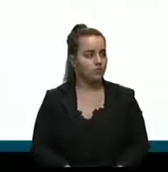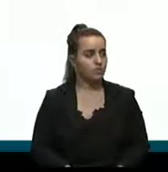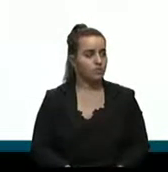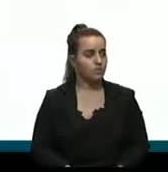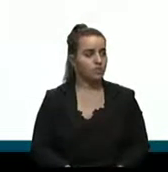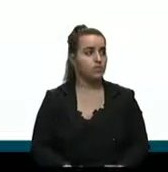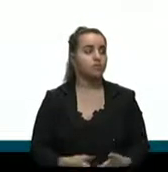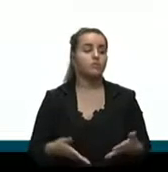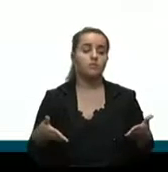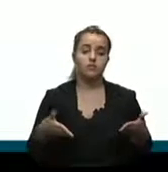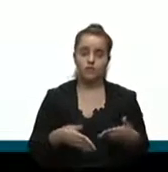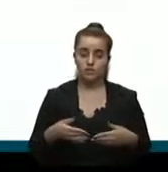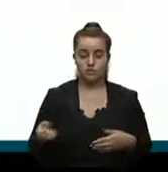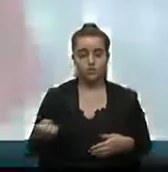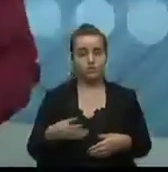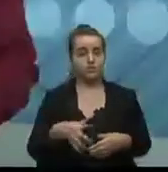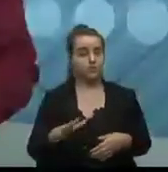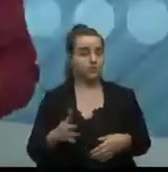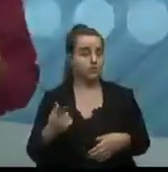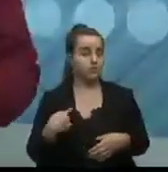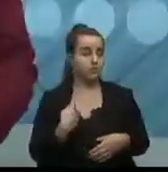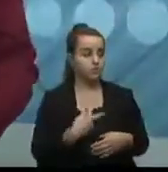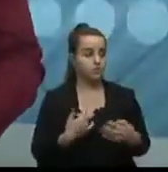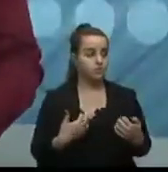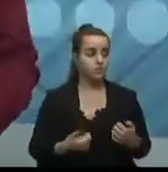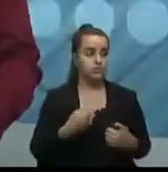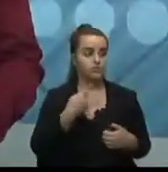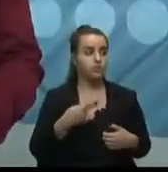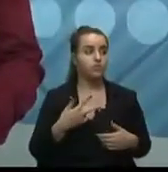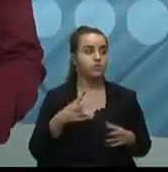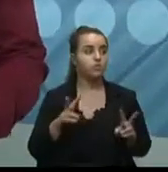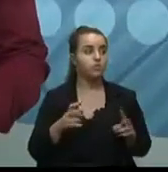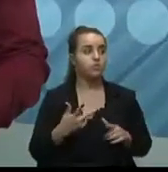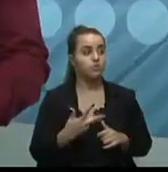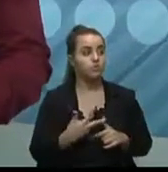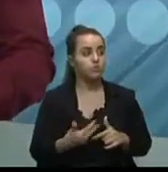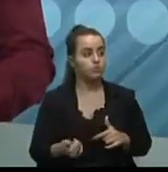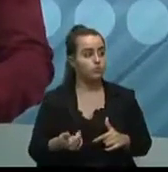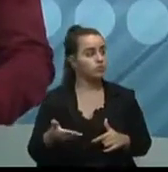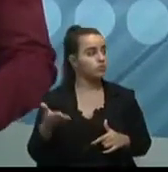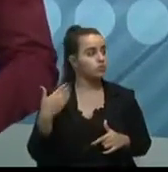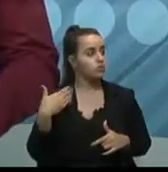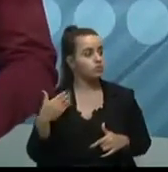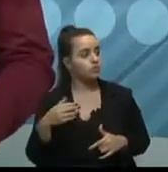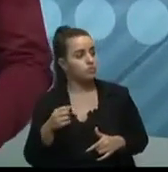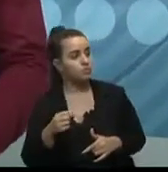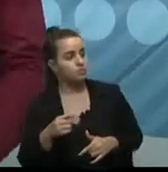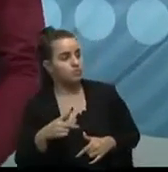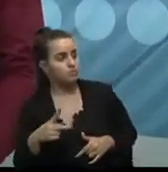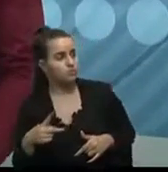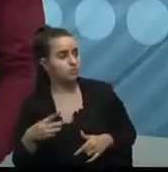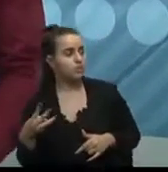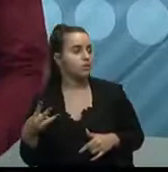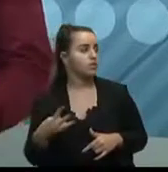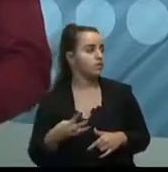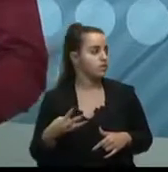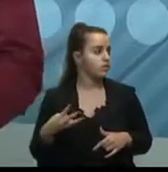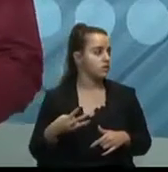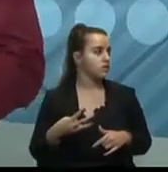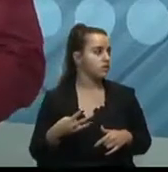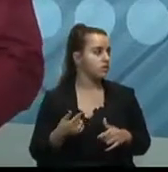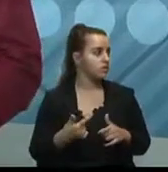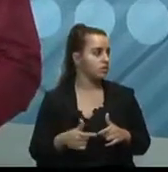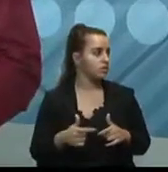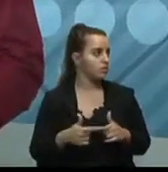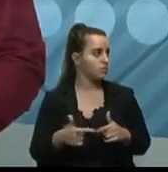Então, nesta nova situação, nós vamos tratar da resolução lá da situação problema 3,